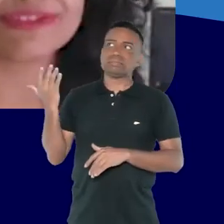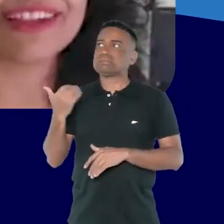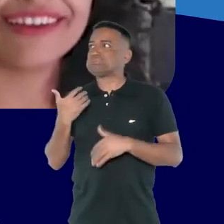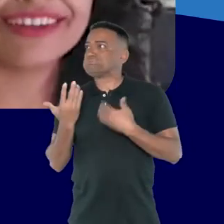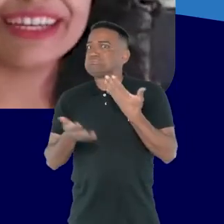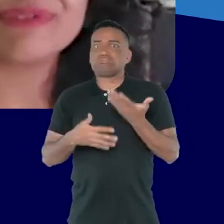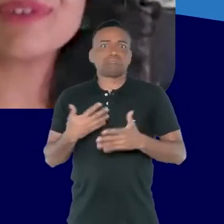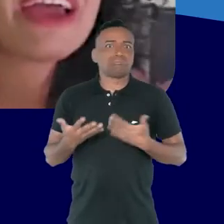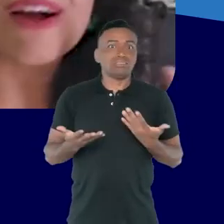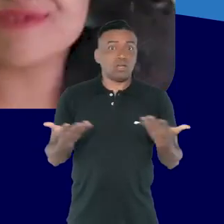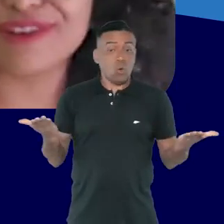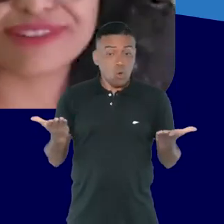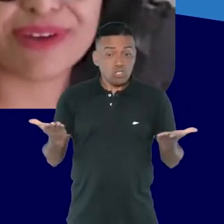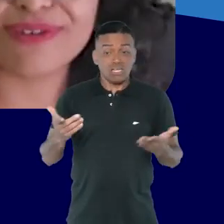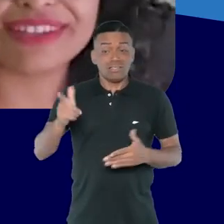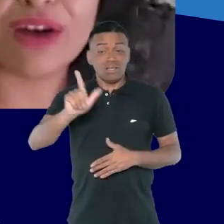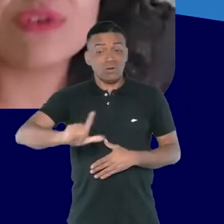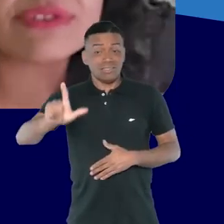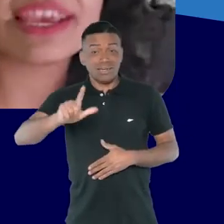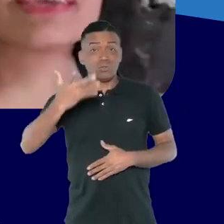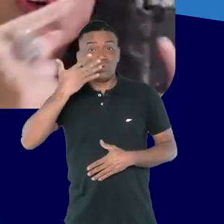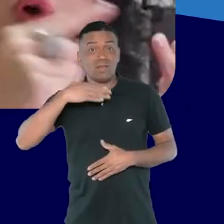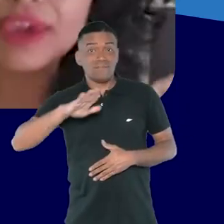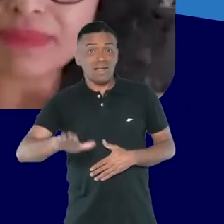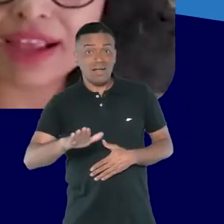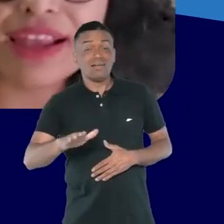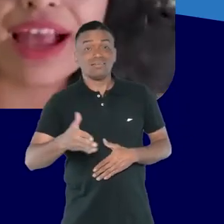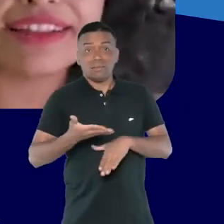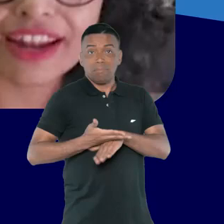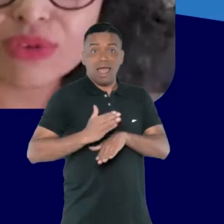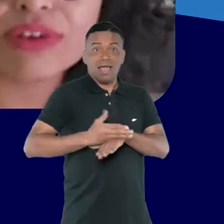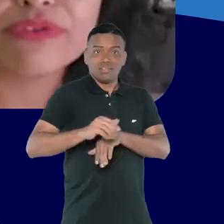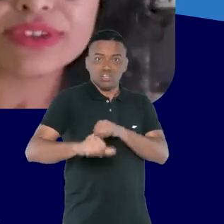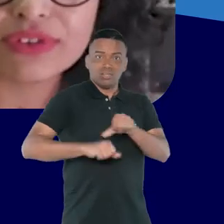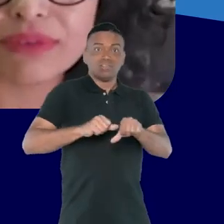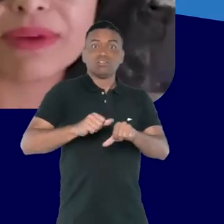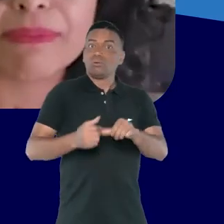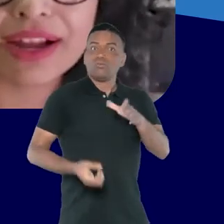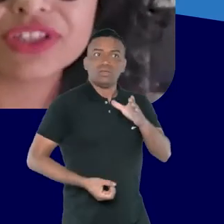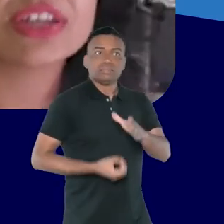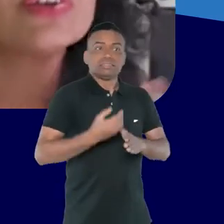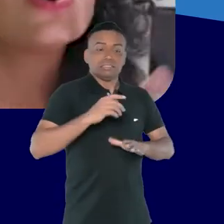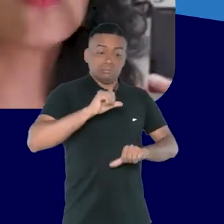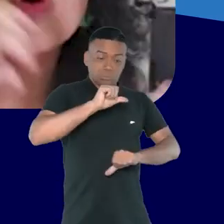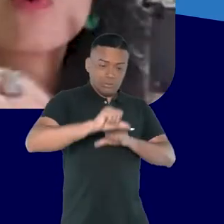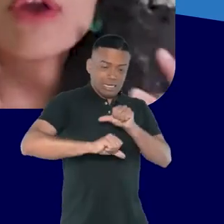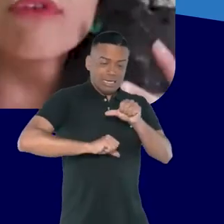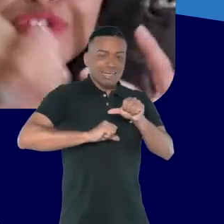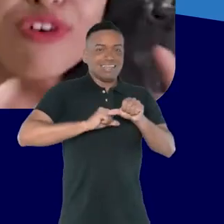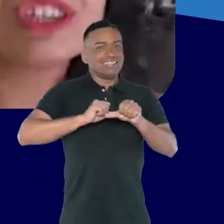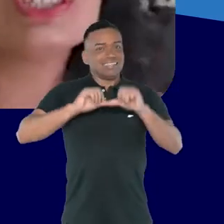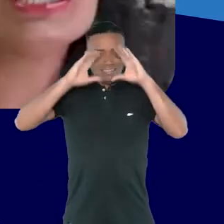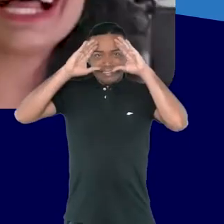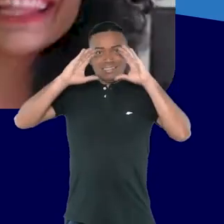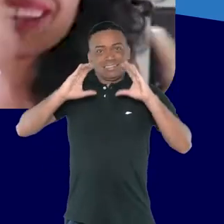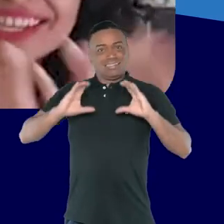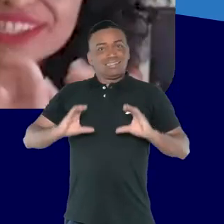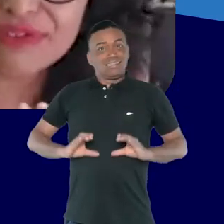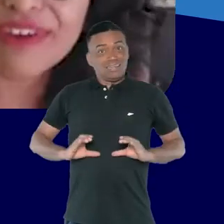eu sei contar. Não era algo que eu sabia contar. Hoje eu sei como que a literatura influenciou na minha prática, como eu fui